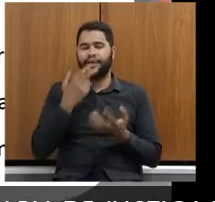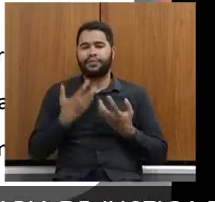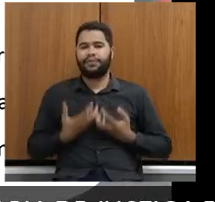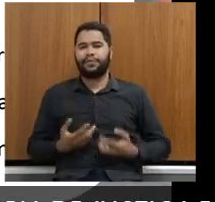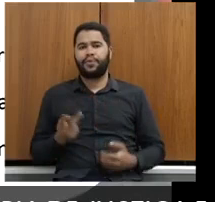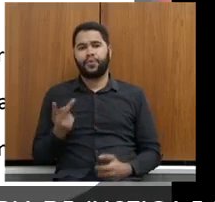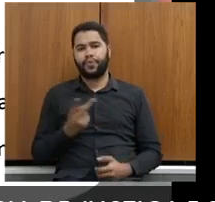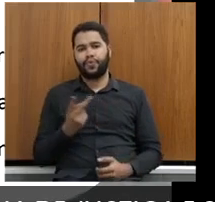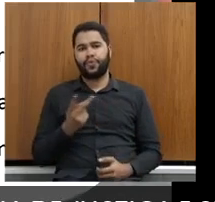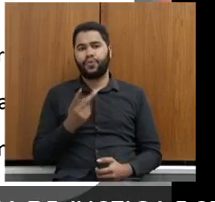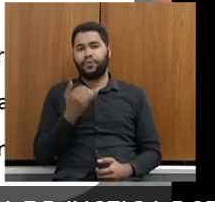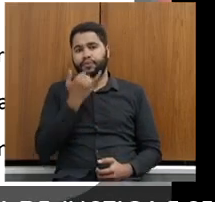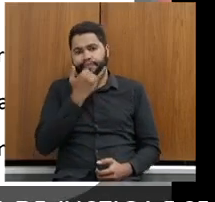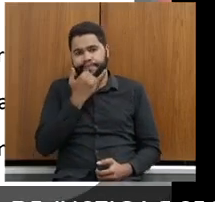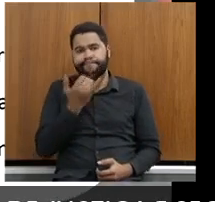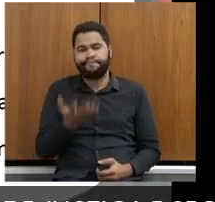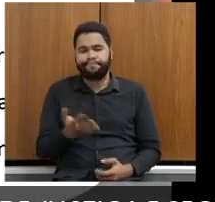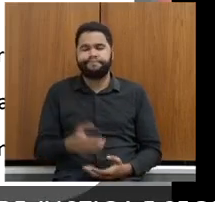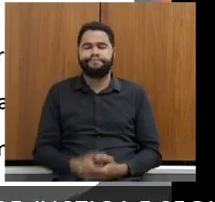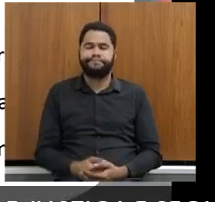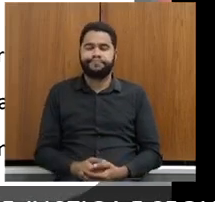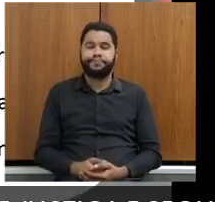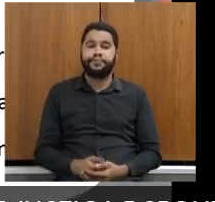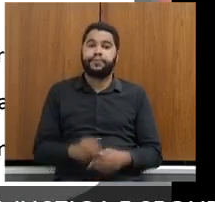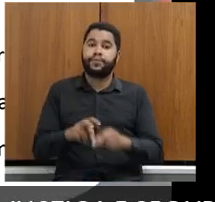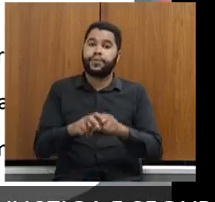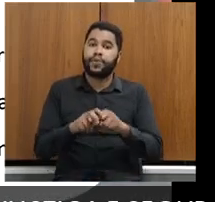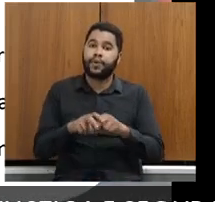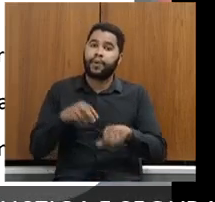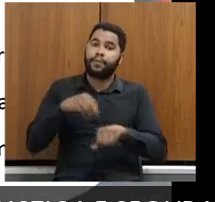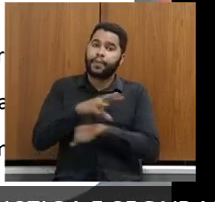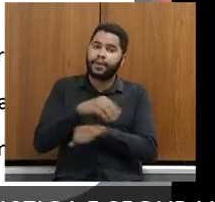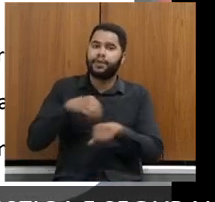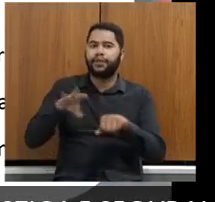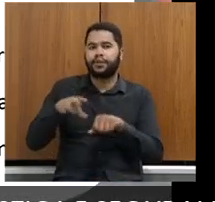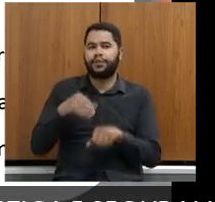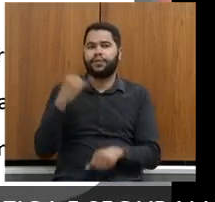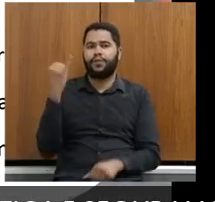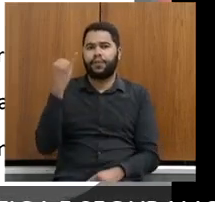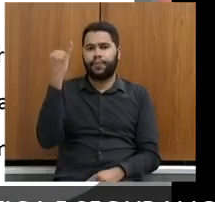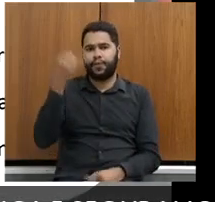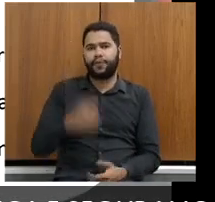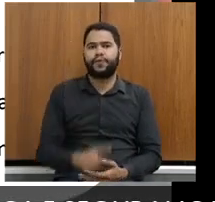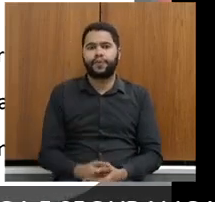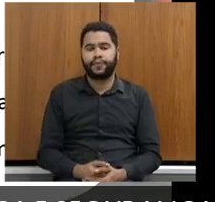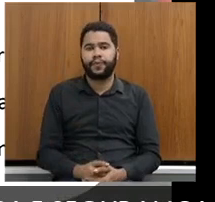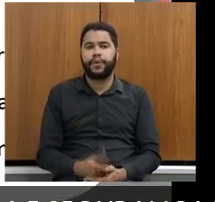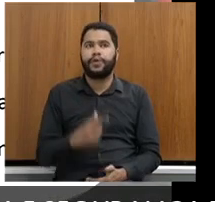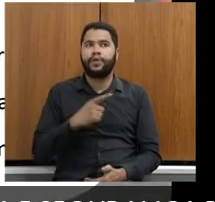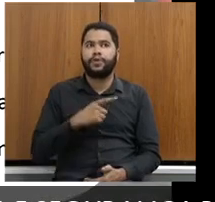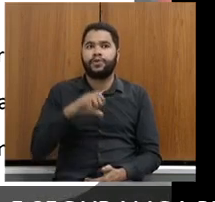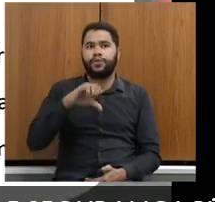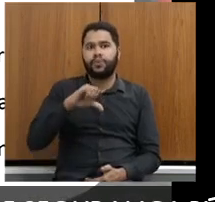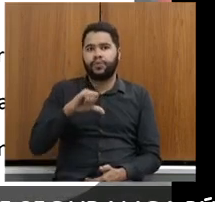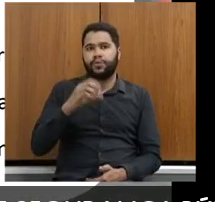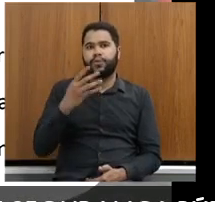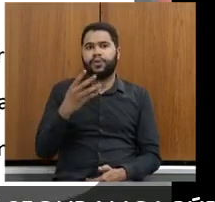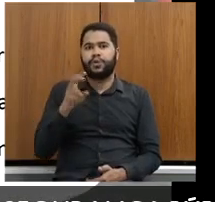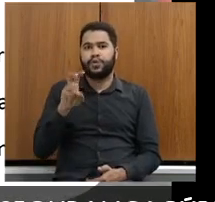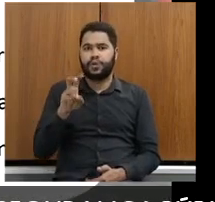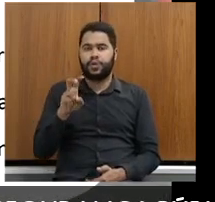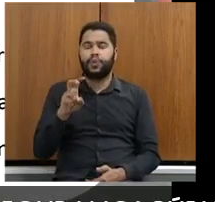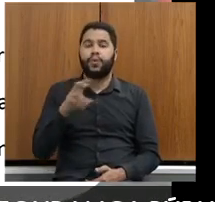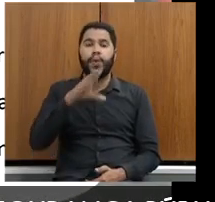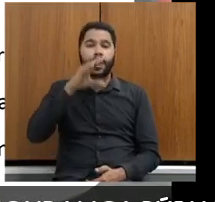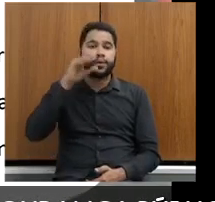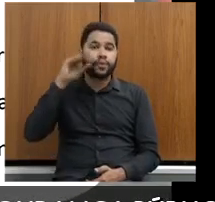duas partes que a gente me perdoe meus amigos cês vão poder judiciário então por isso que a mediação ela tão importante é ouvir 945 adolescentes